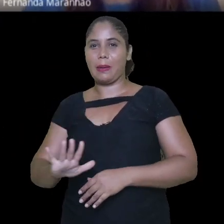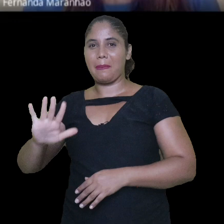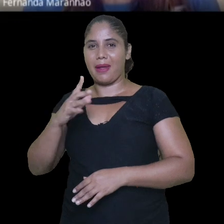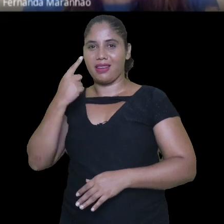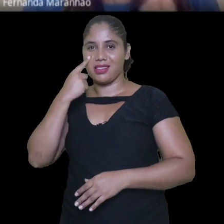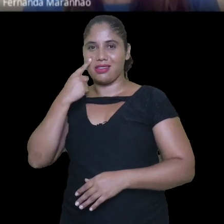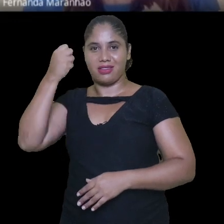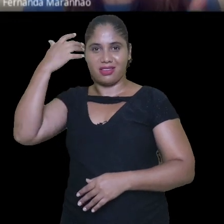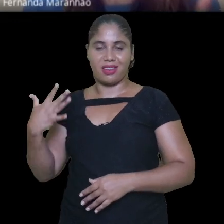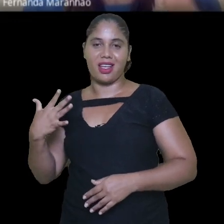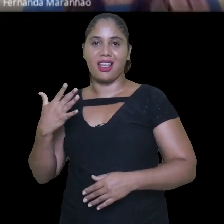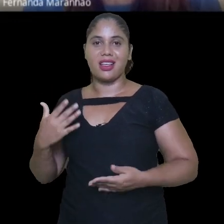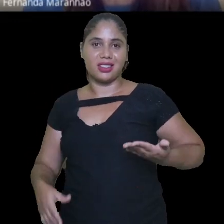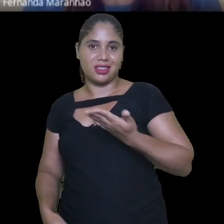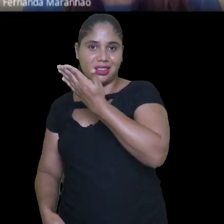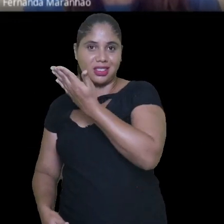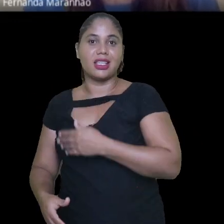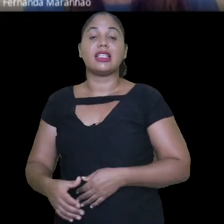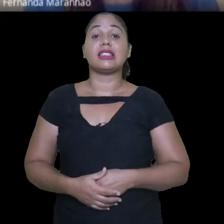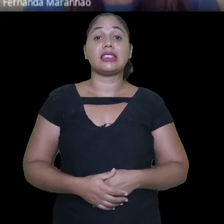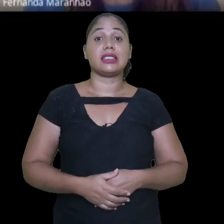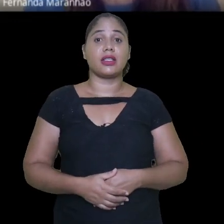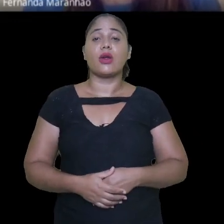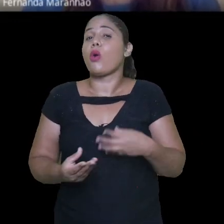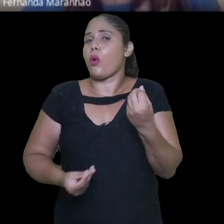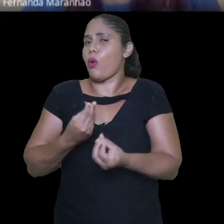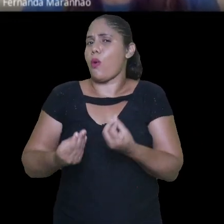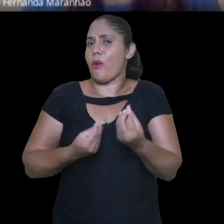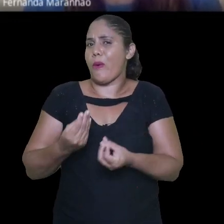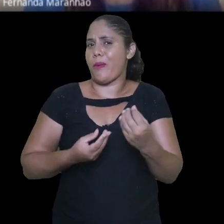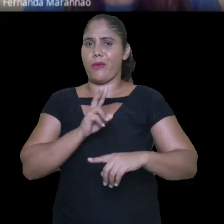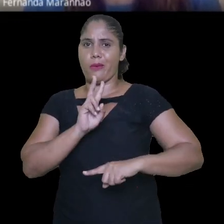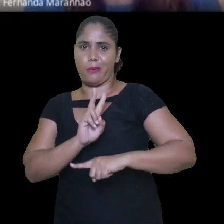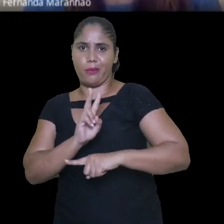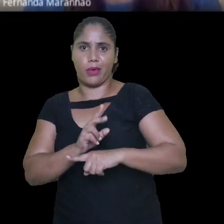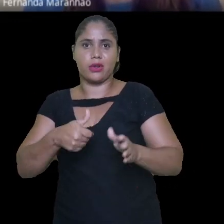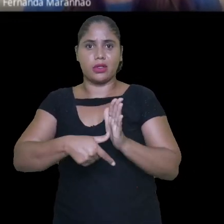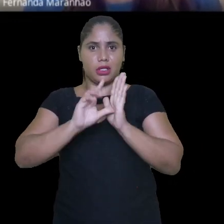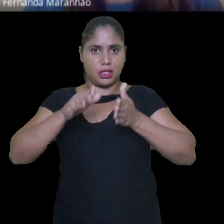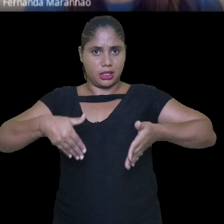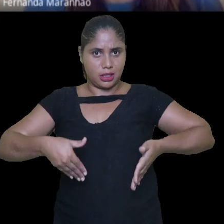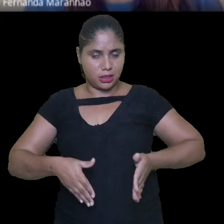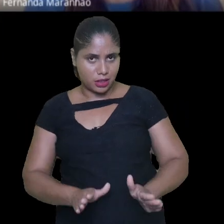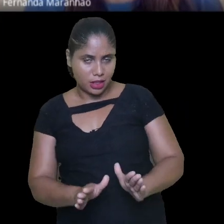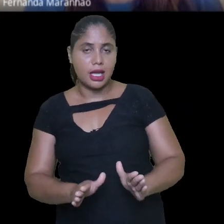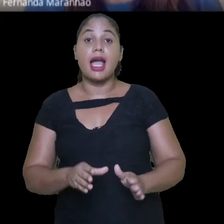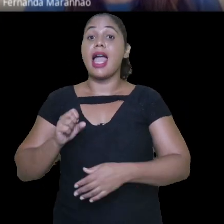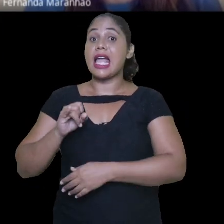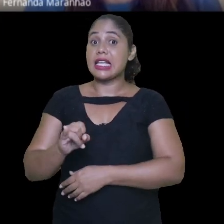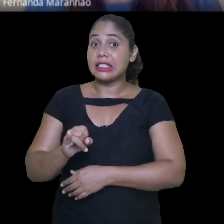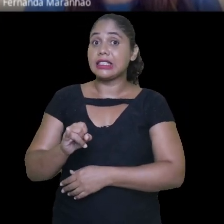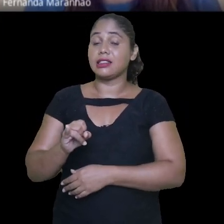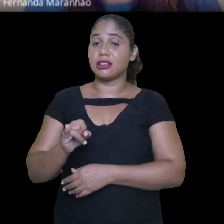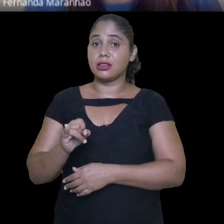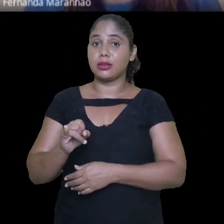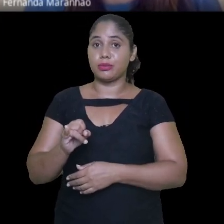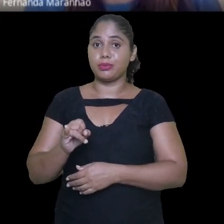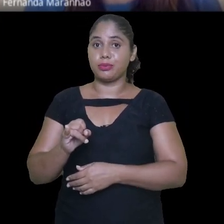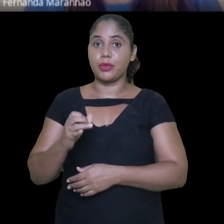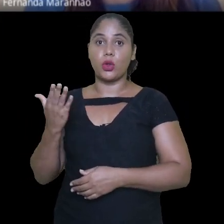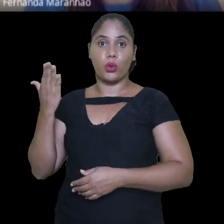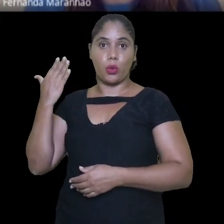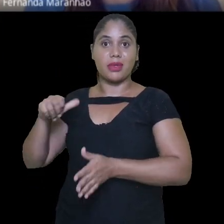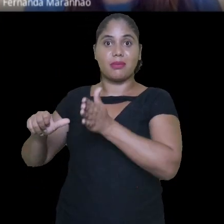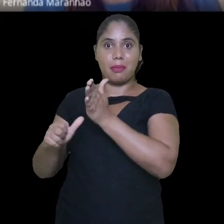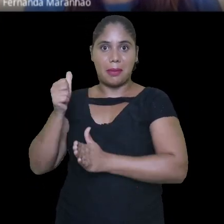termo, que protege contra um novo parto prematuro é ter tido um parto anterior a termo, e que parto em qualquer outra idade gestacional abaixo de